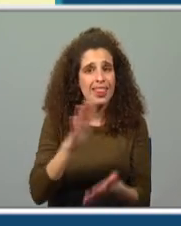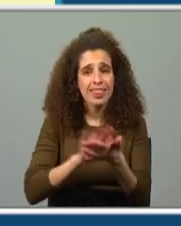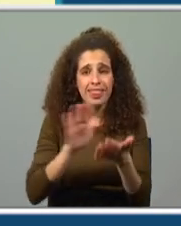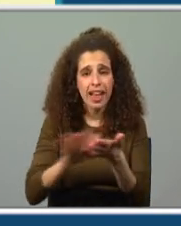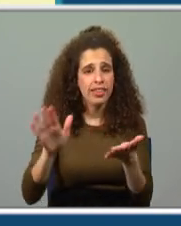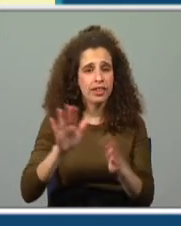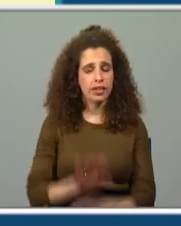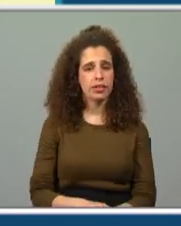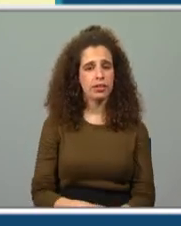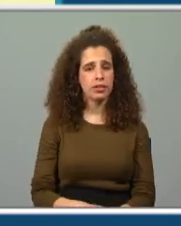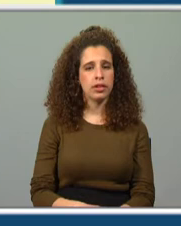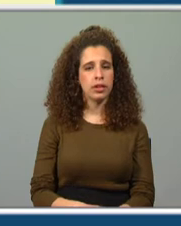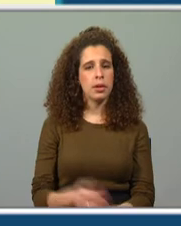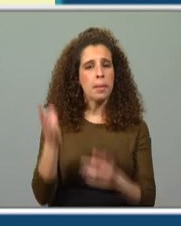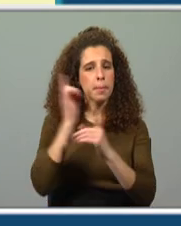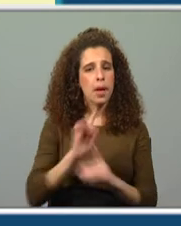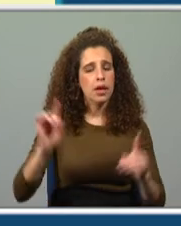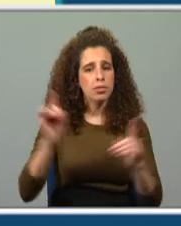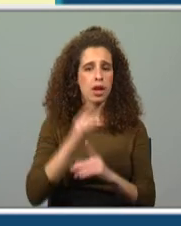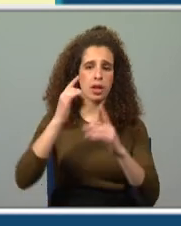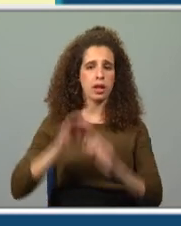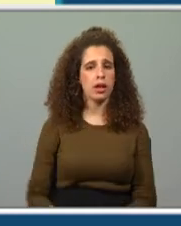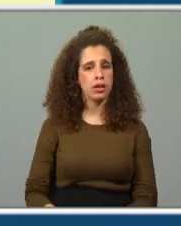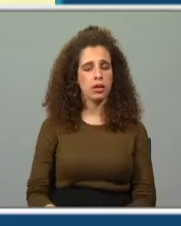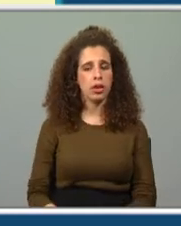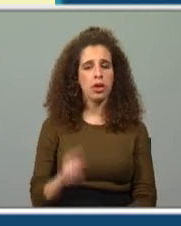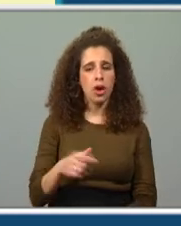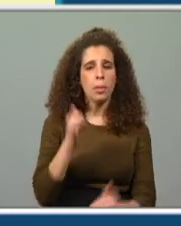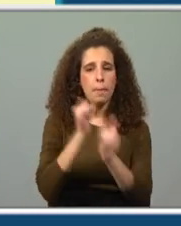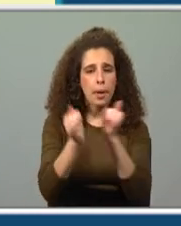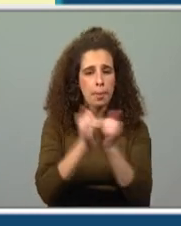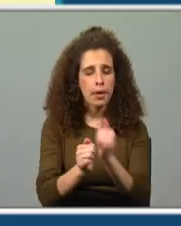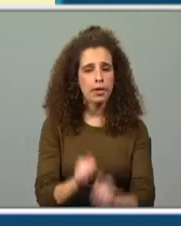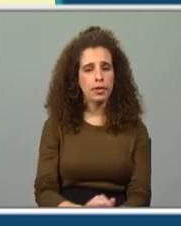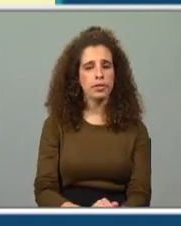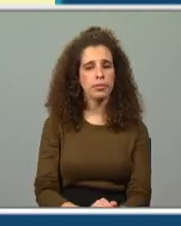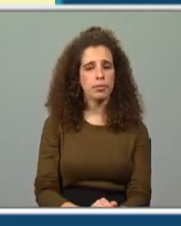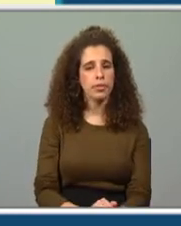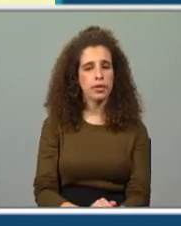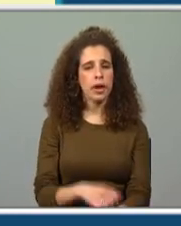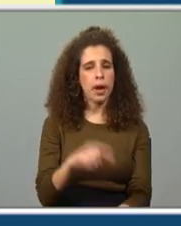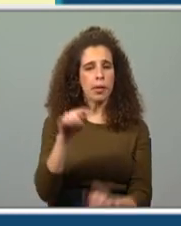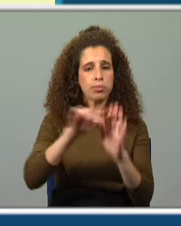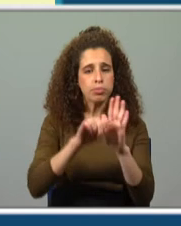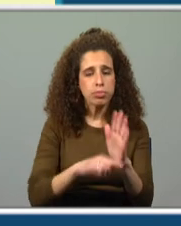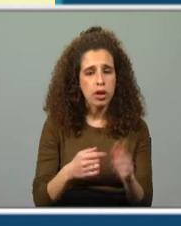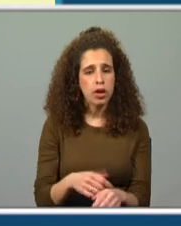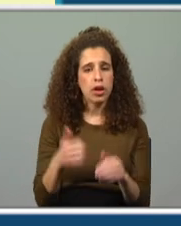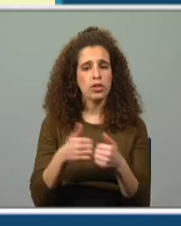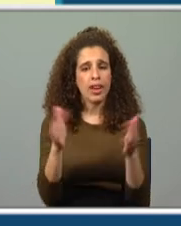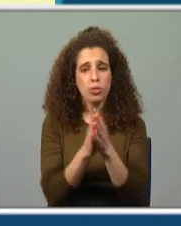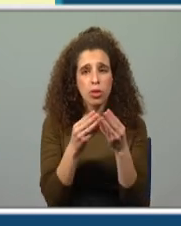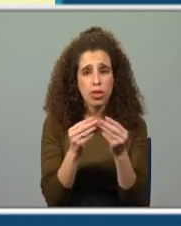toca. Maestro Palheta, maestro Palheta, olhe para os papéis, as partituras. As notas estão todas